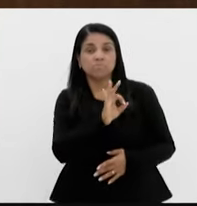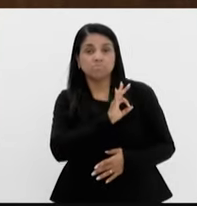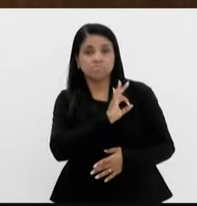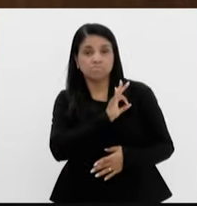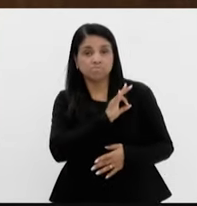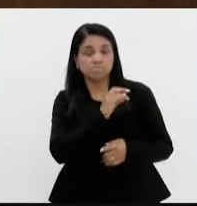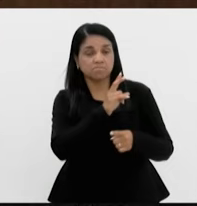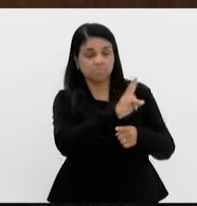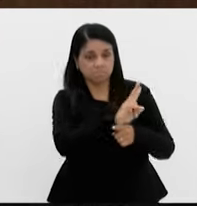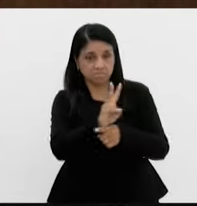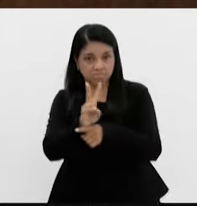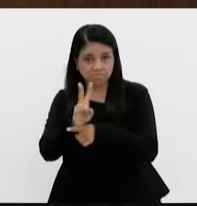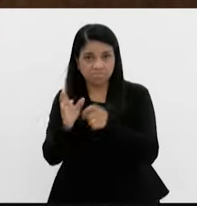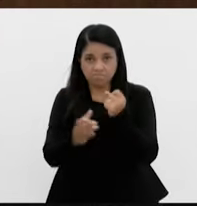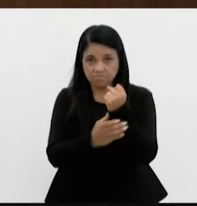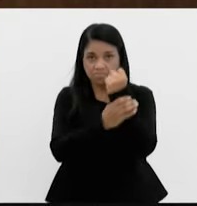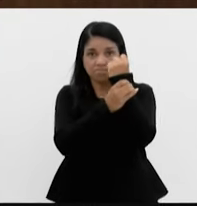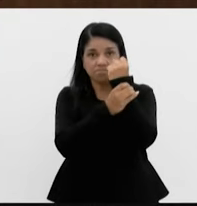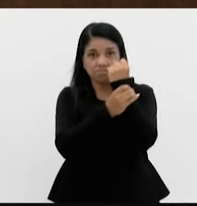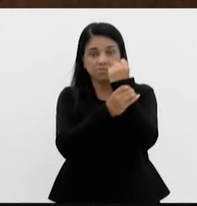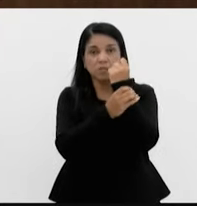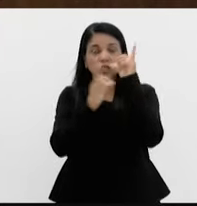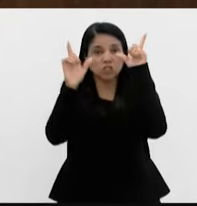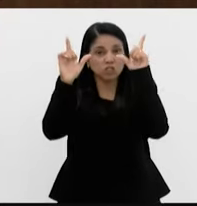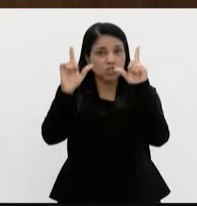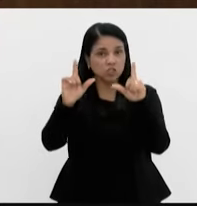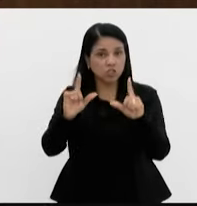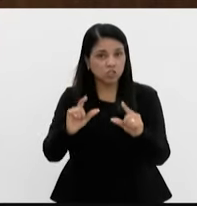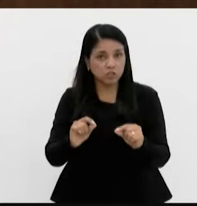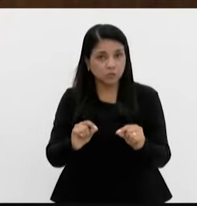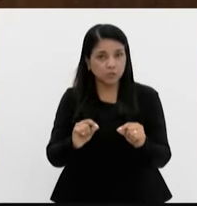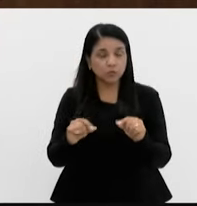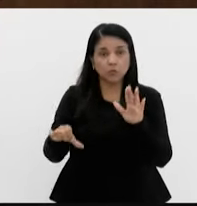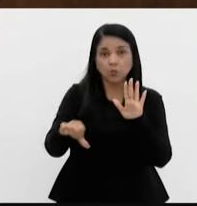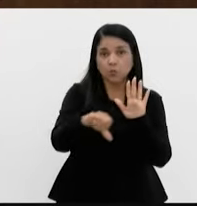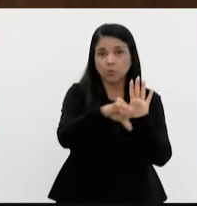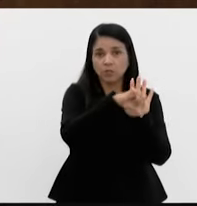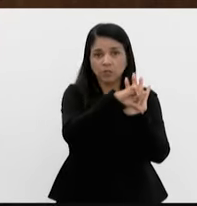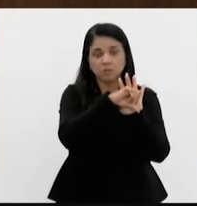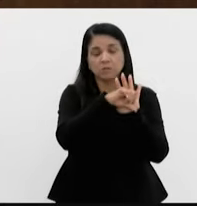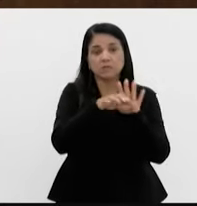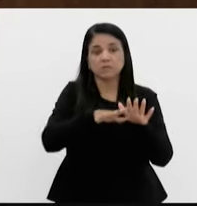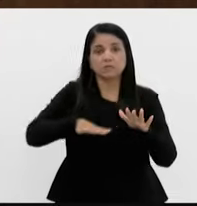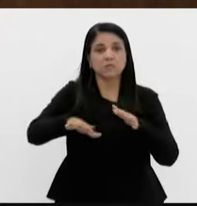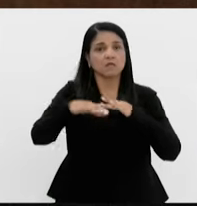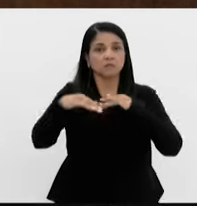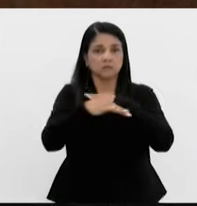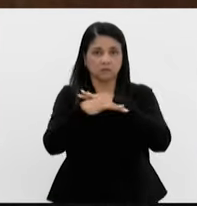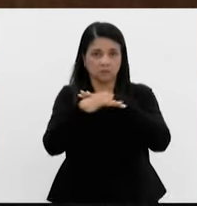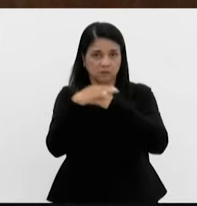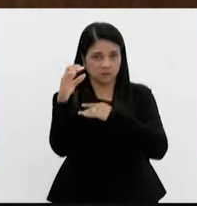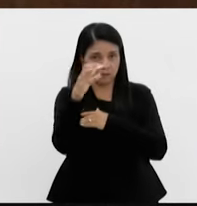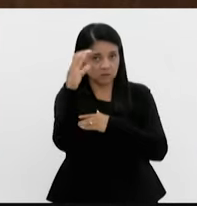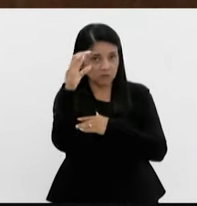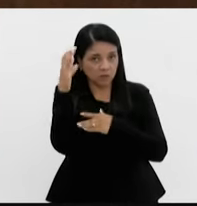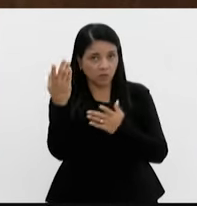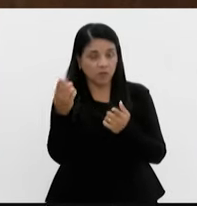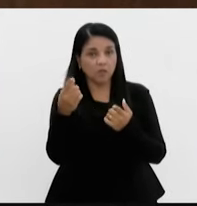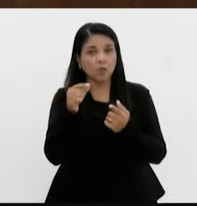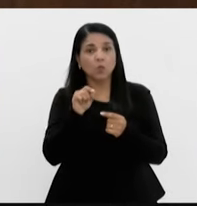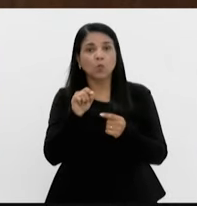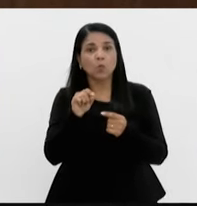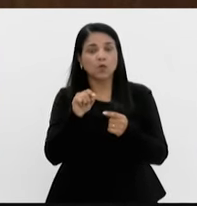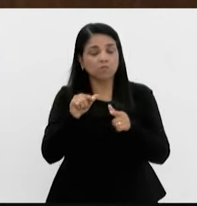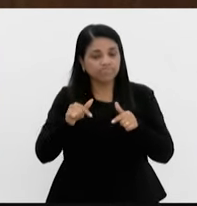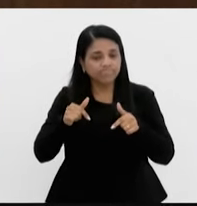os índices né diminuiu todos os índices de criminalidade na cidade na verdade praticamente a única coisa que